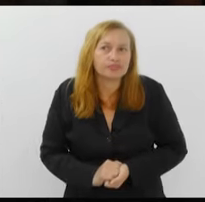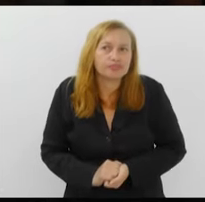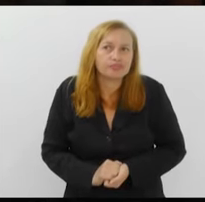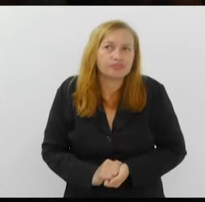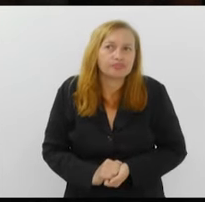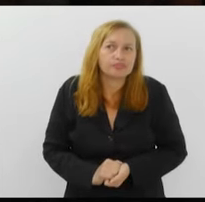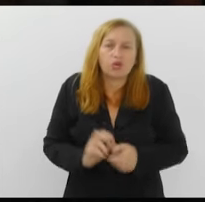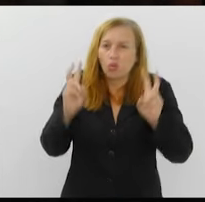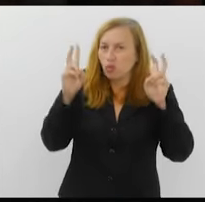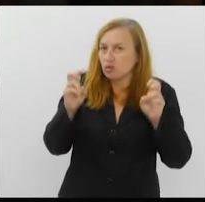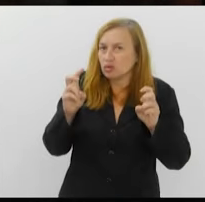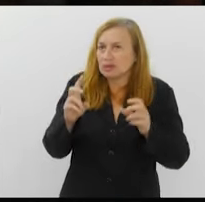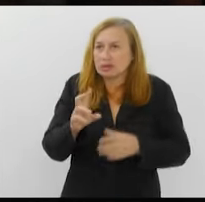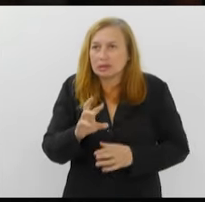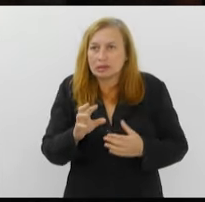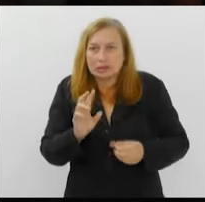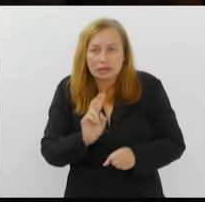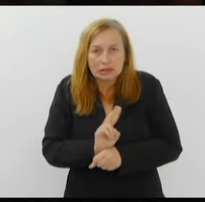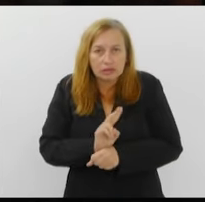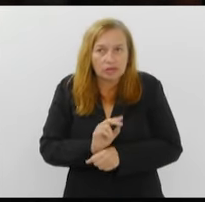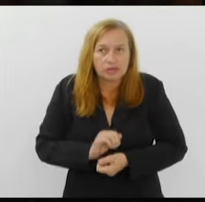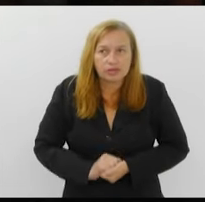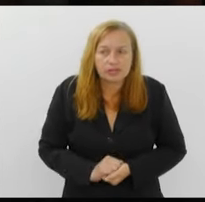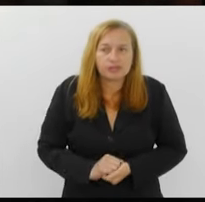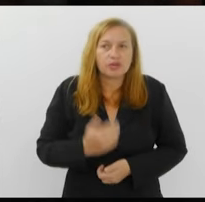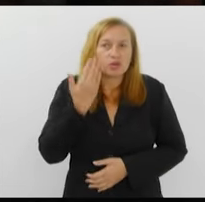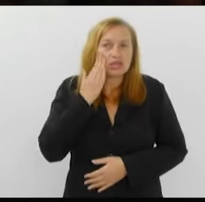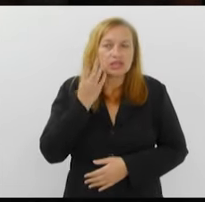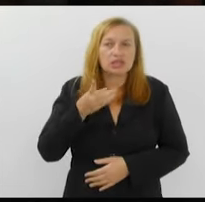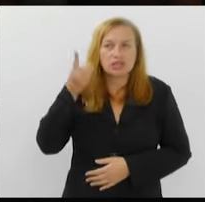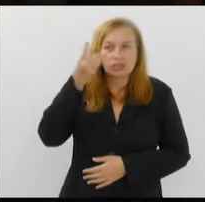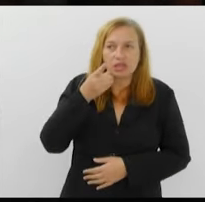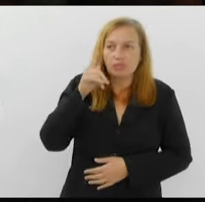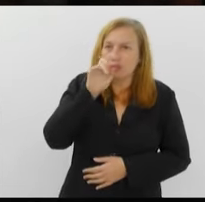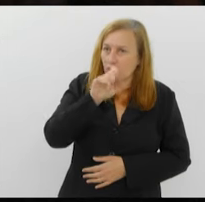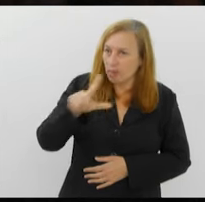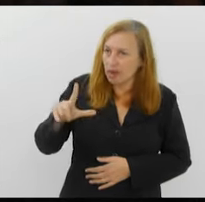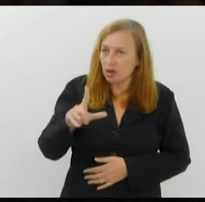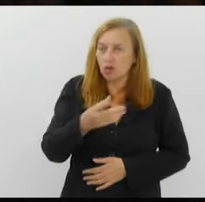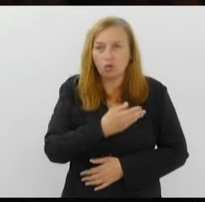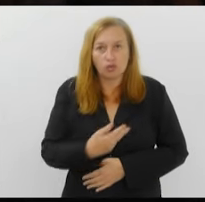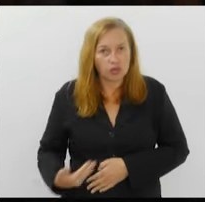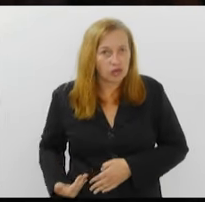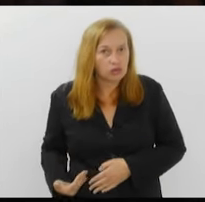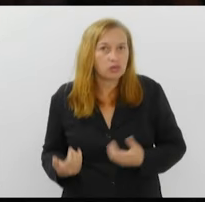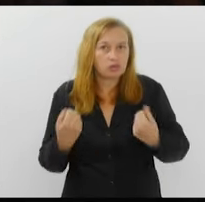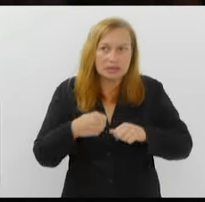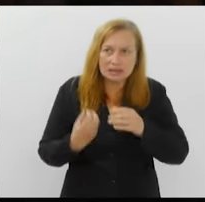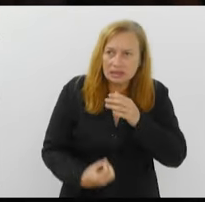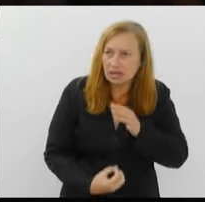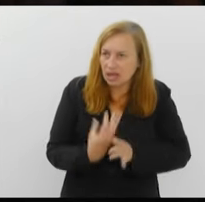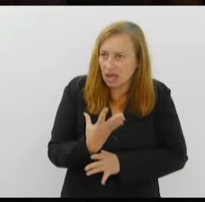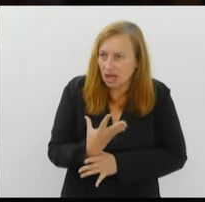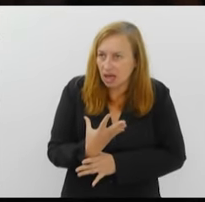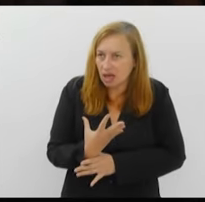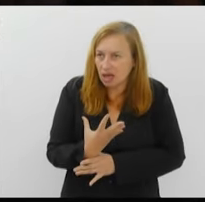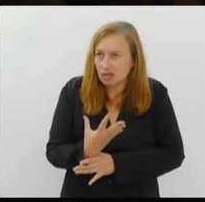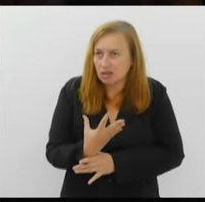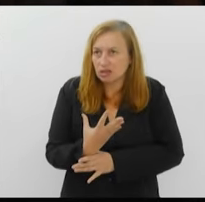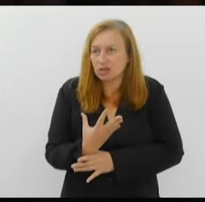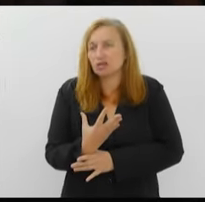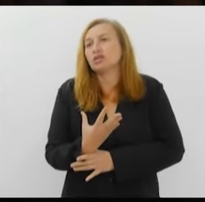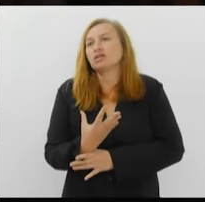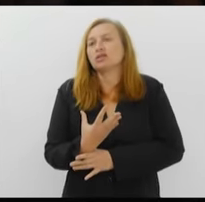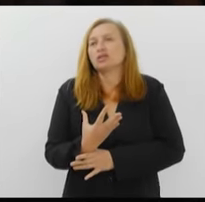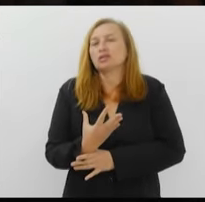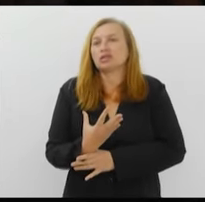de segurança. Eu entendo, deputado Poubel, que o governador tem que criar uma tolerância